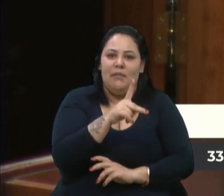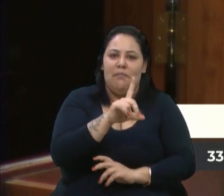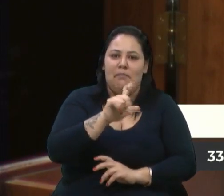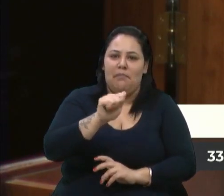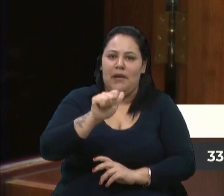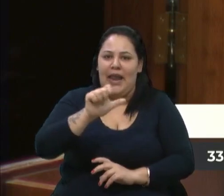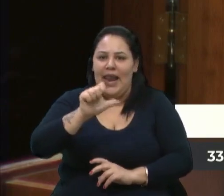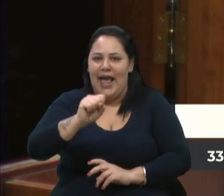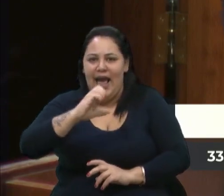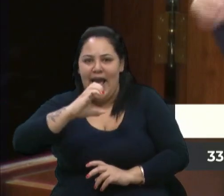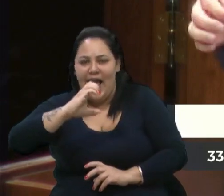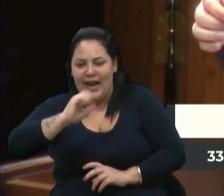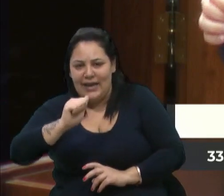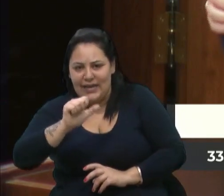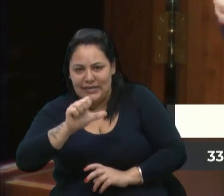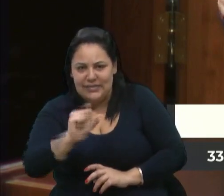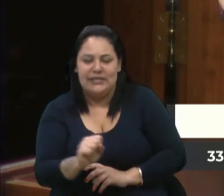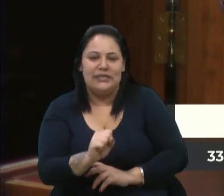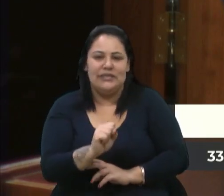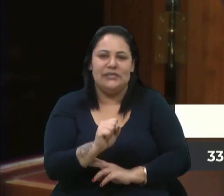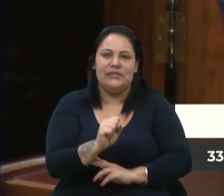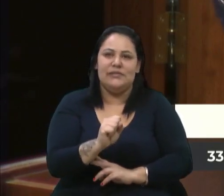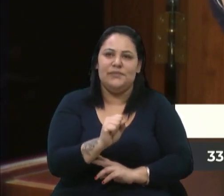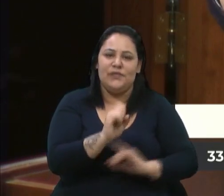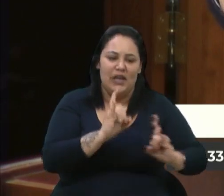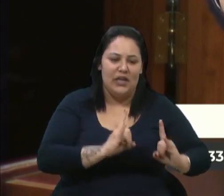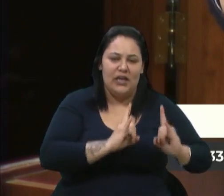memória, os cadastros de imóveis tombados,